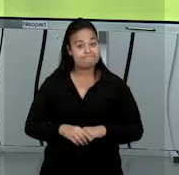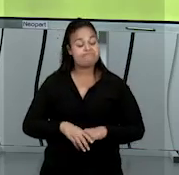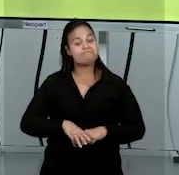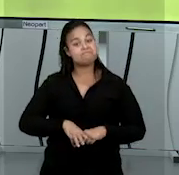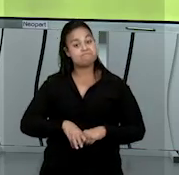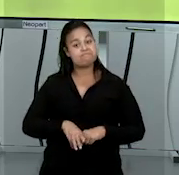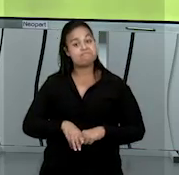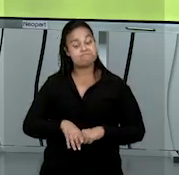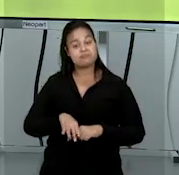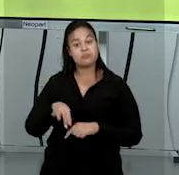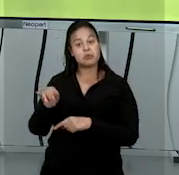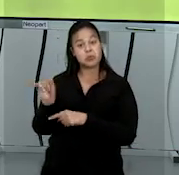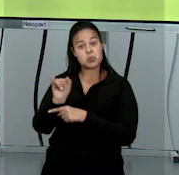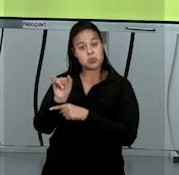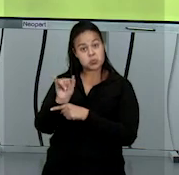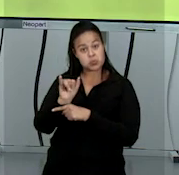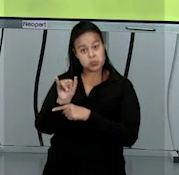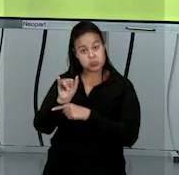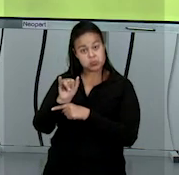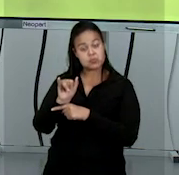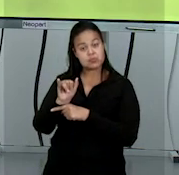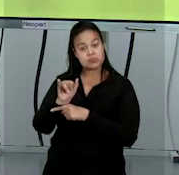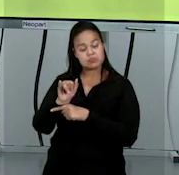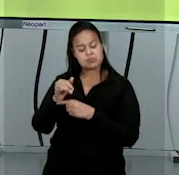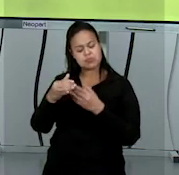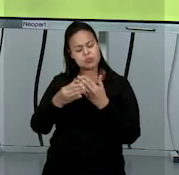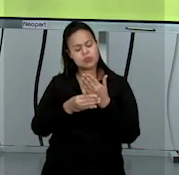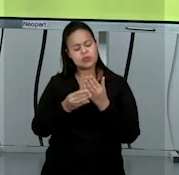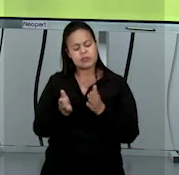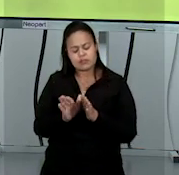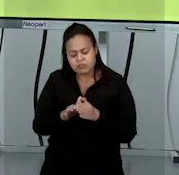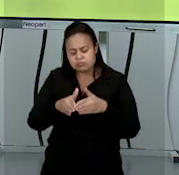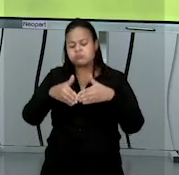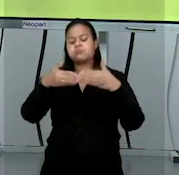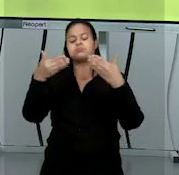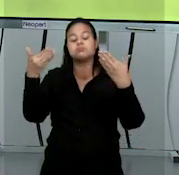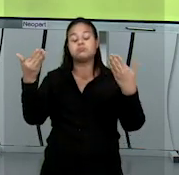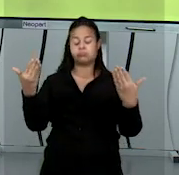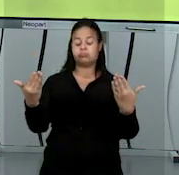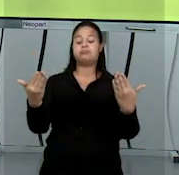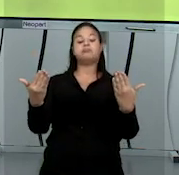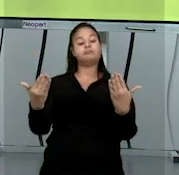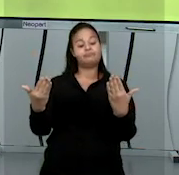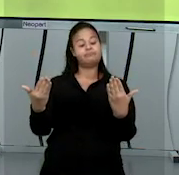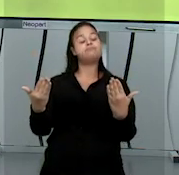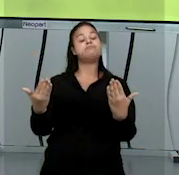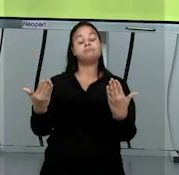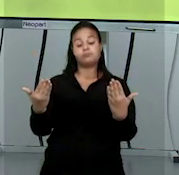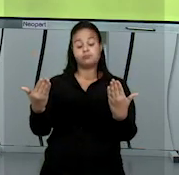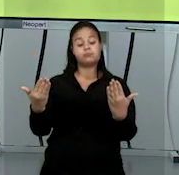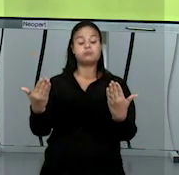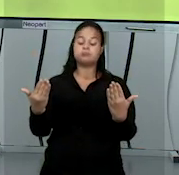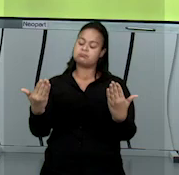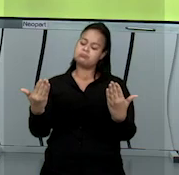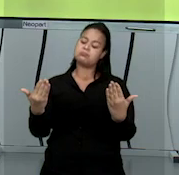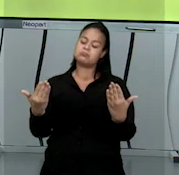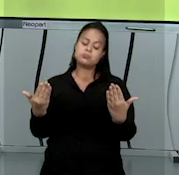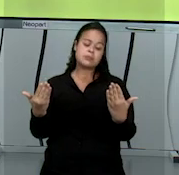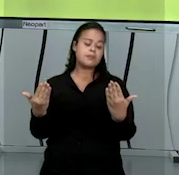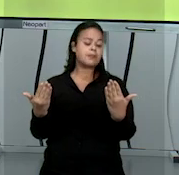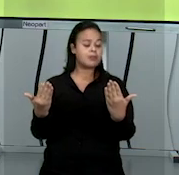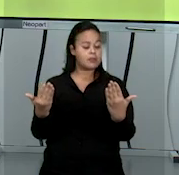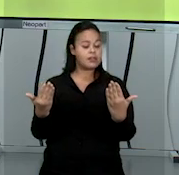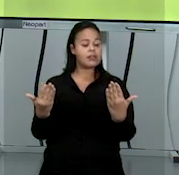YouTube. Você então pode às vezes pegar o livro e abrir ali e ver um pouco sobre ele, não é? Às vezes sai